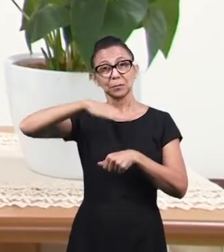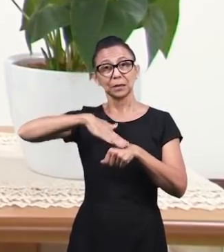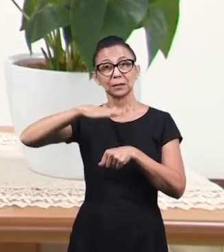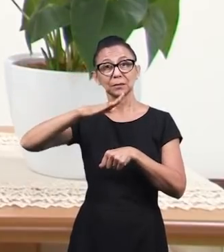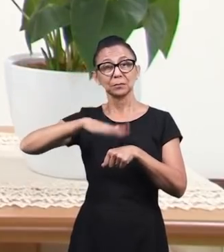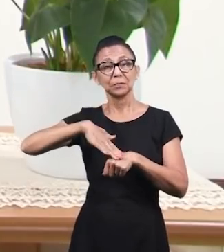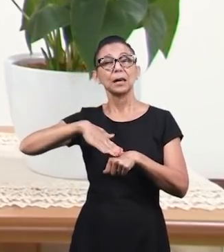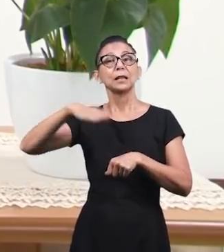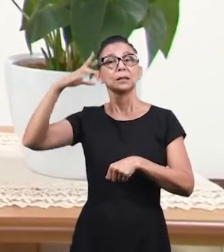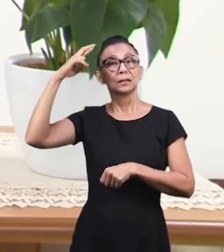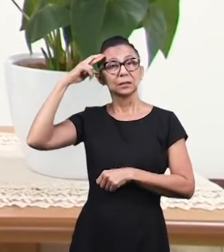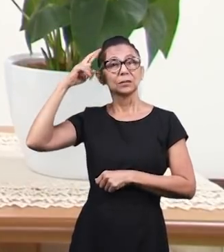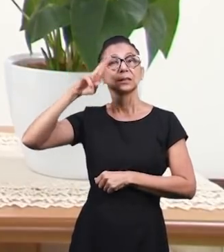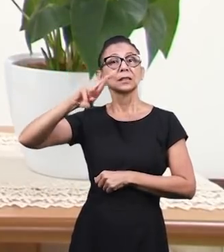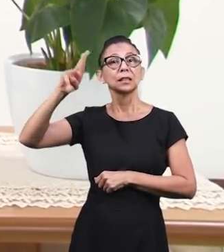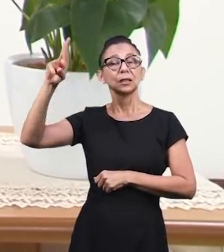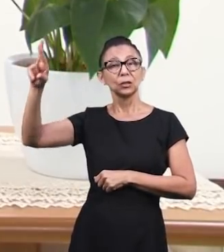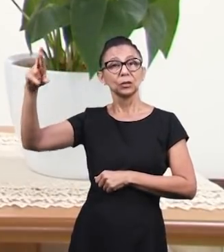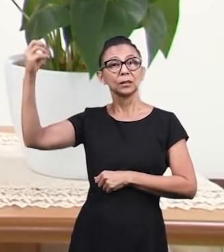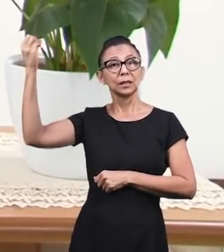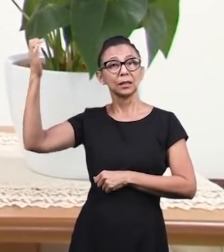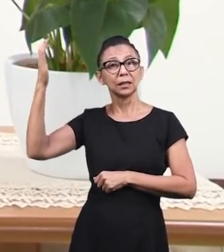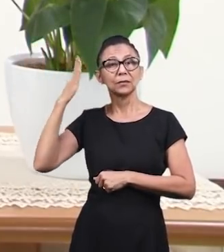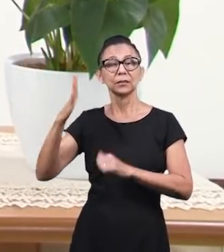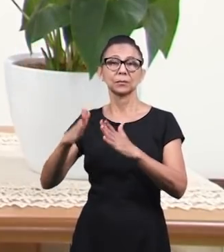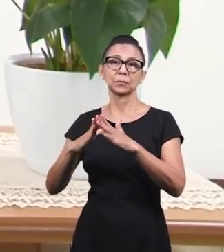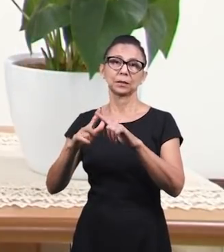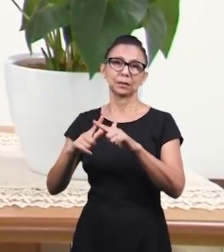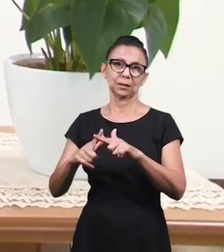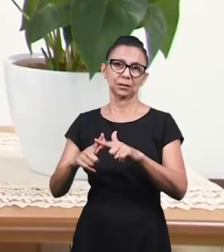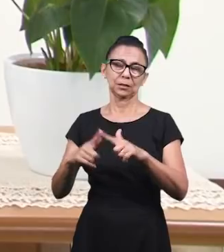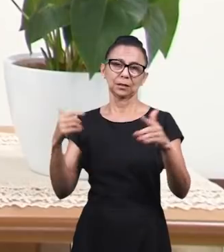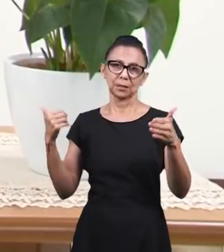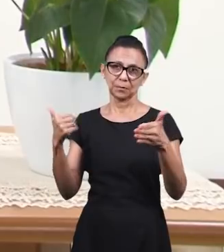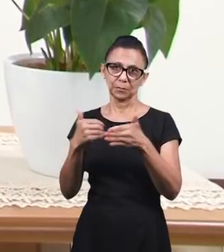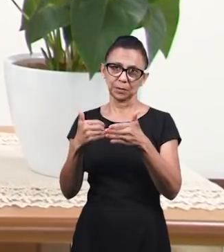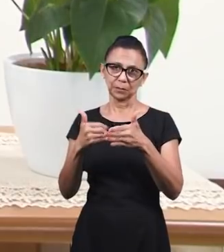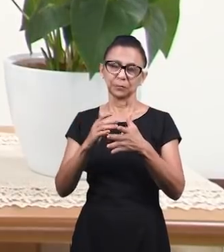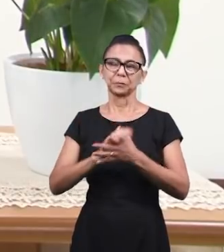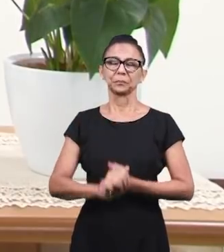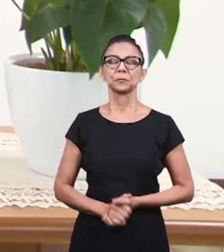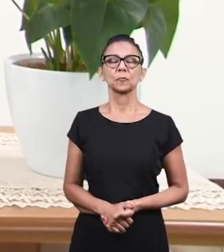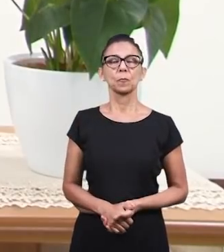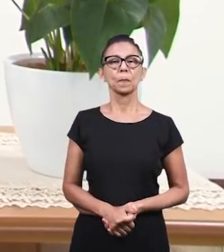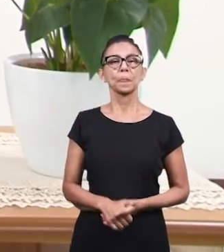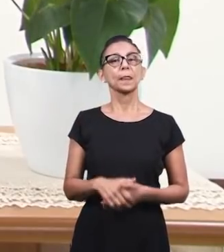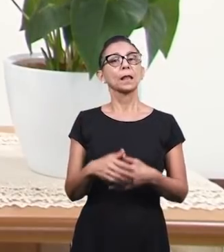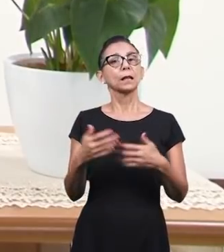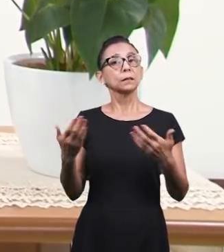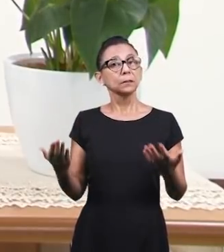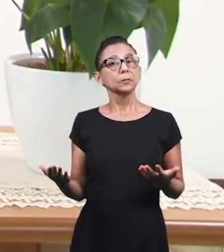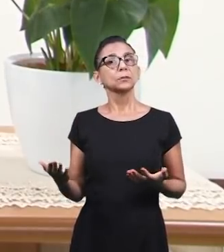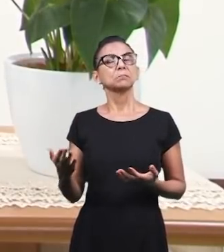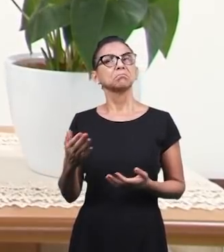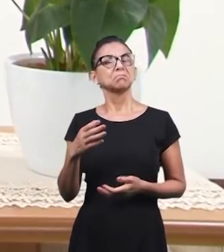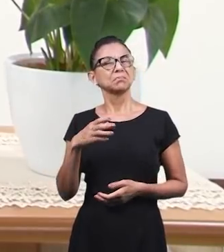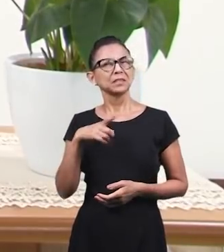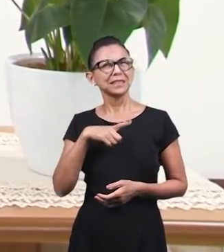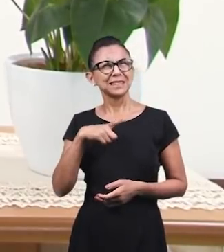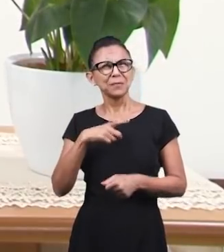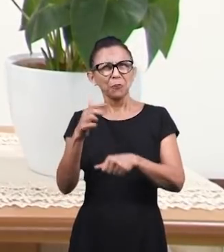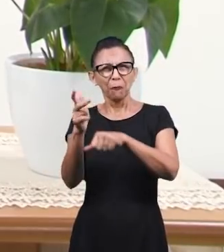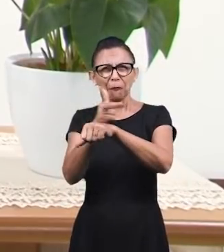aprendendo aquilo que Ele tem dispensado para a sua igreja nesta última hora. Então, por conta disso, nós temos recebido